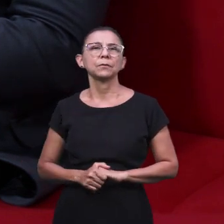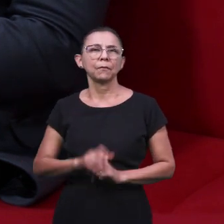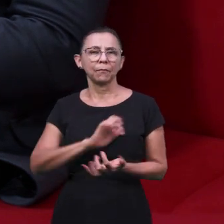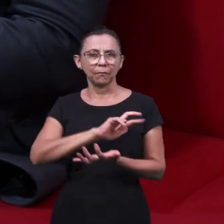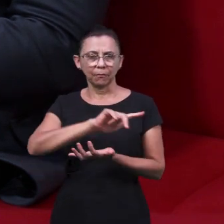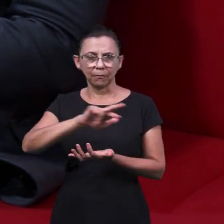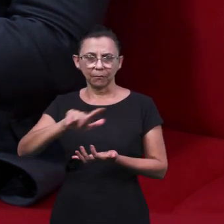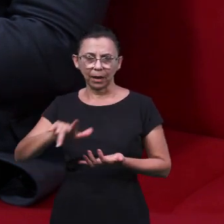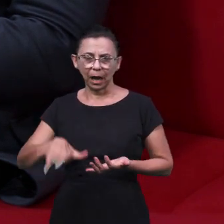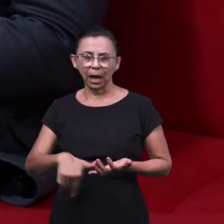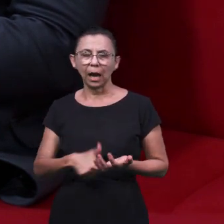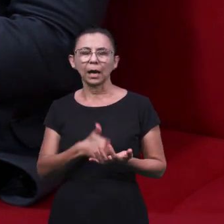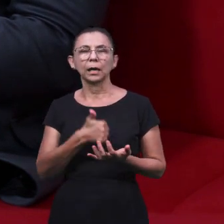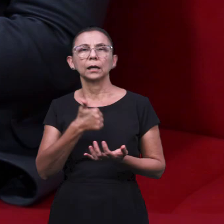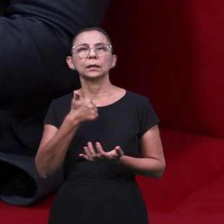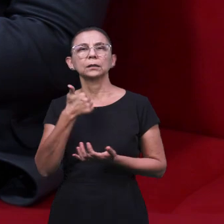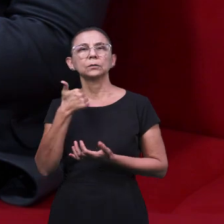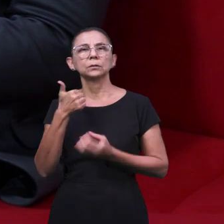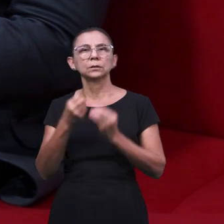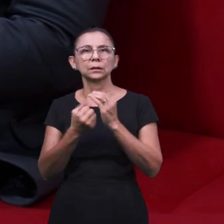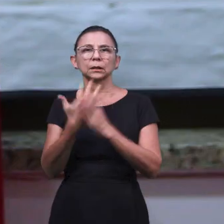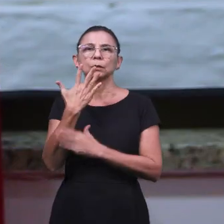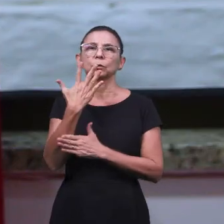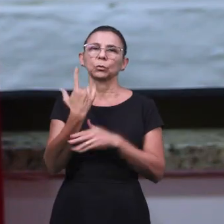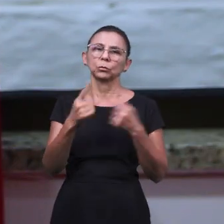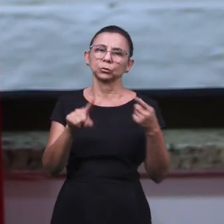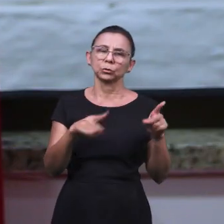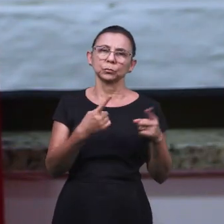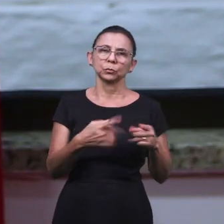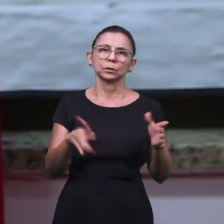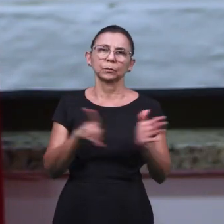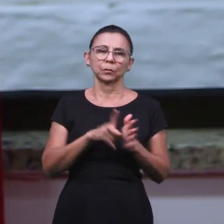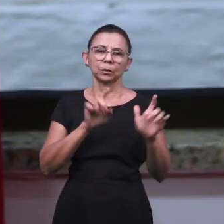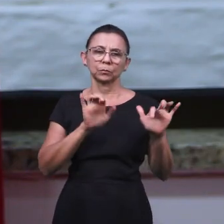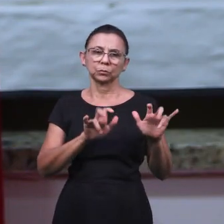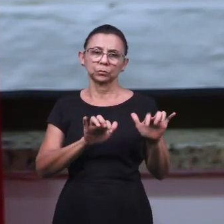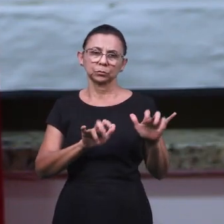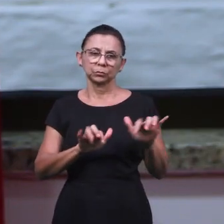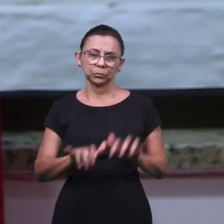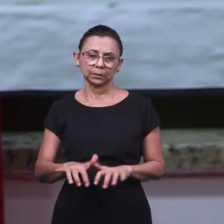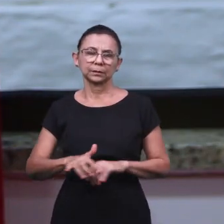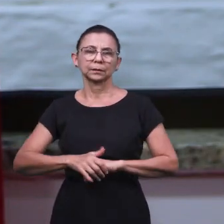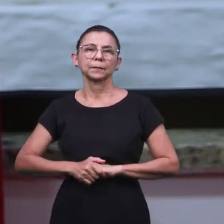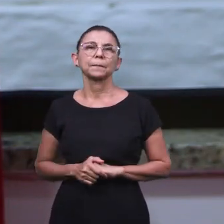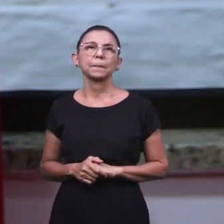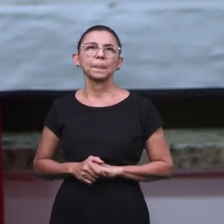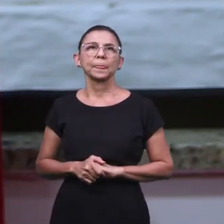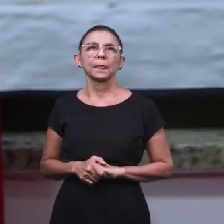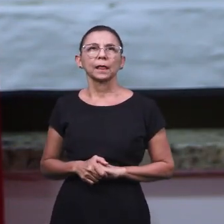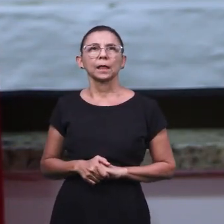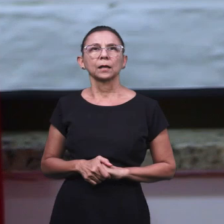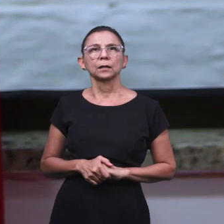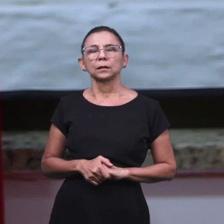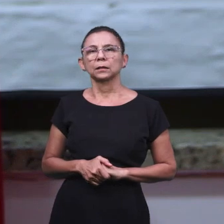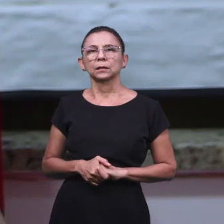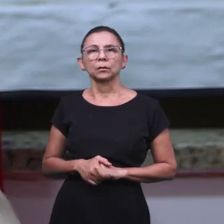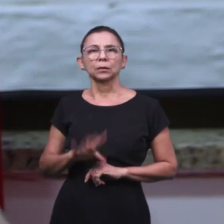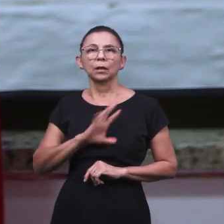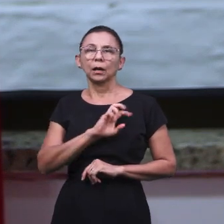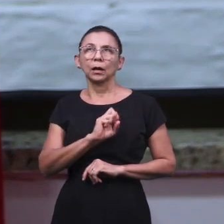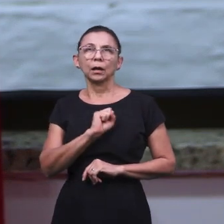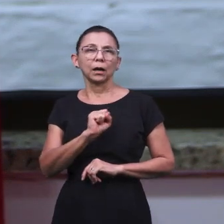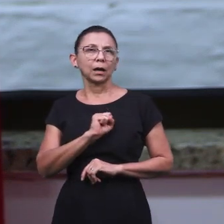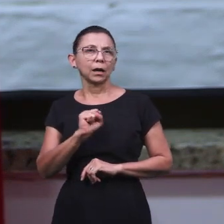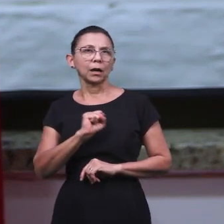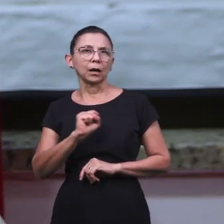órgão e para música coral, que são dessa linha. Então, é a minha favorita, na verdade. Eu toco